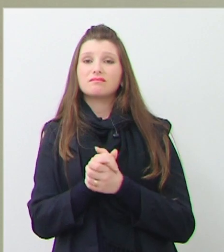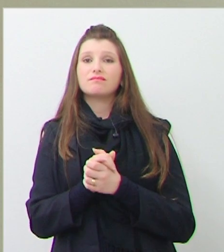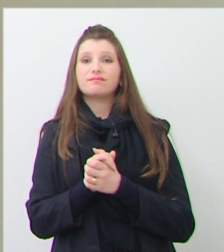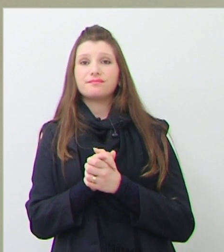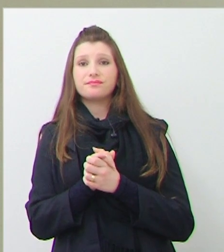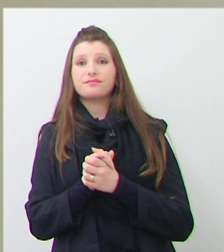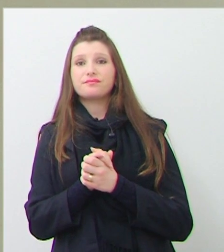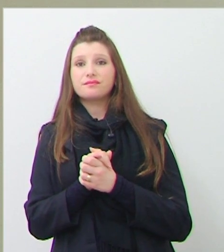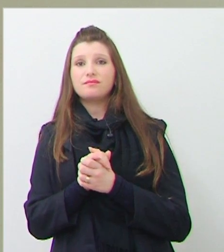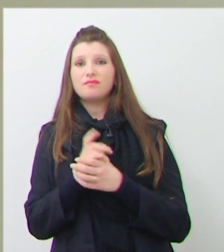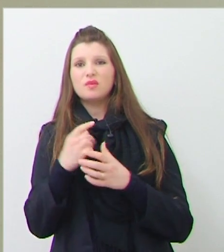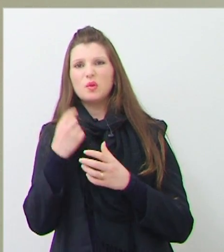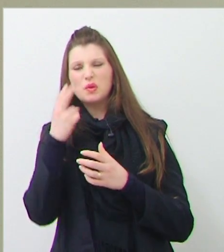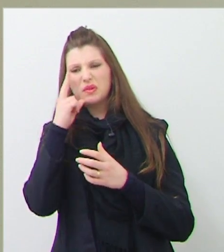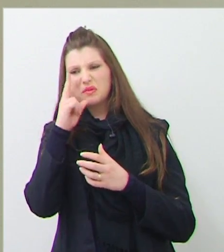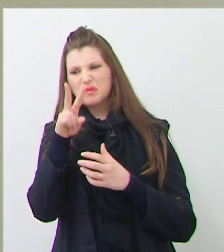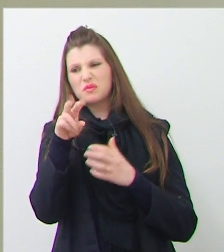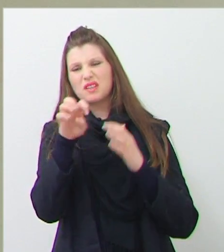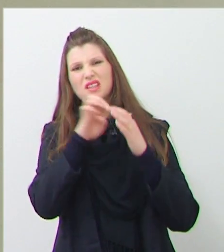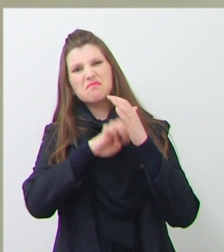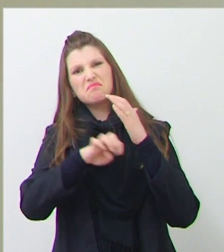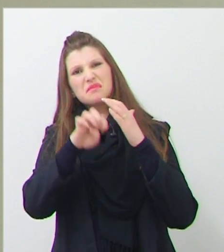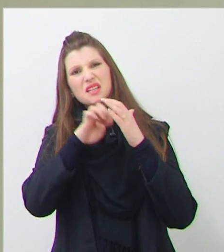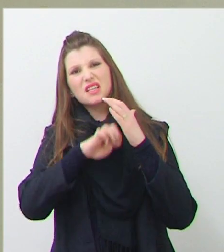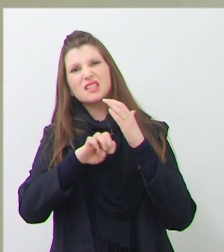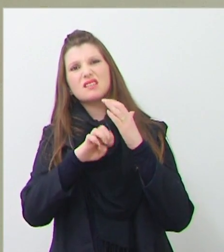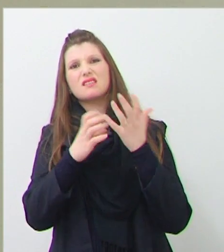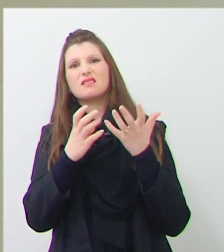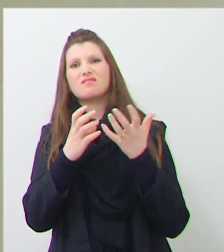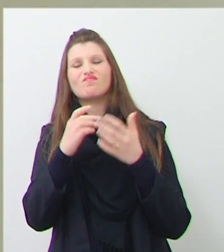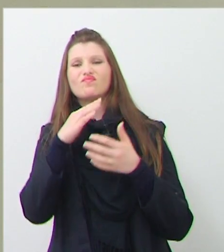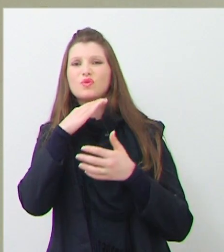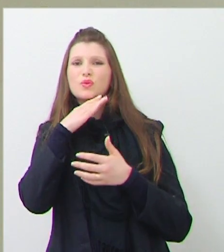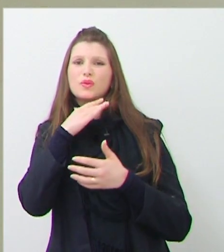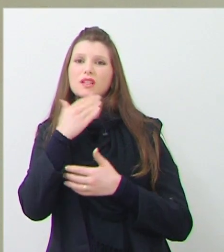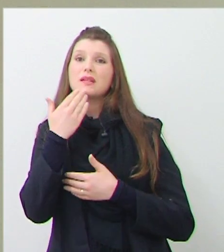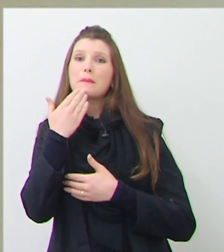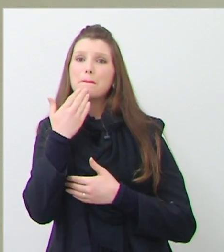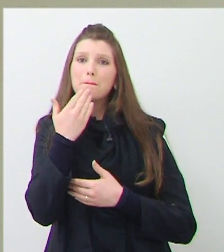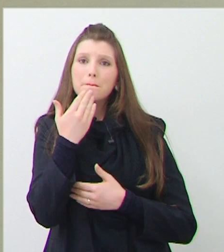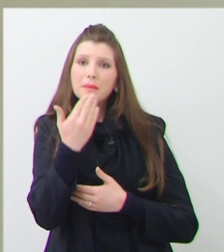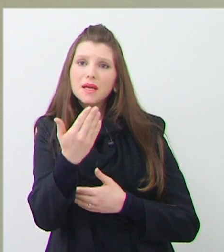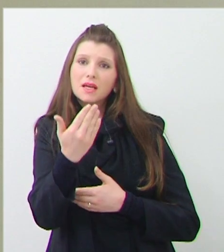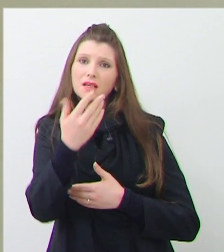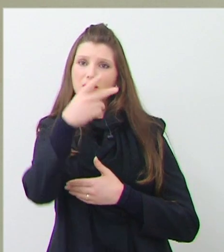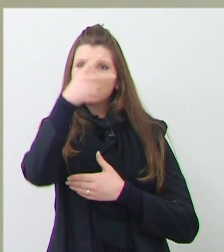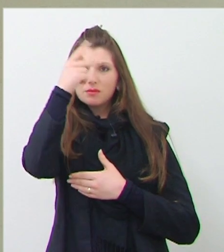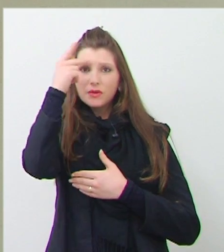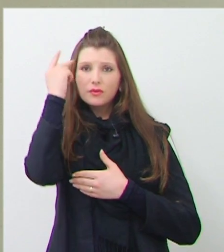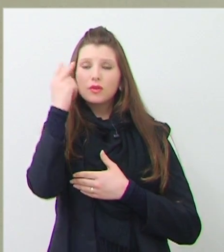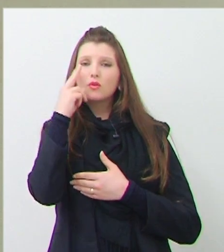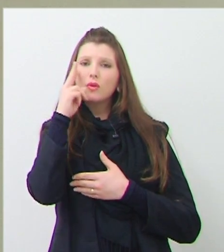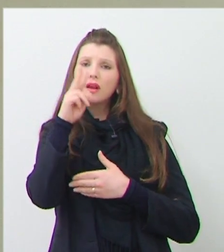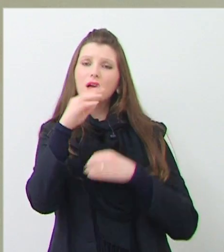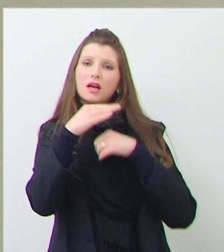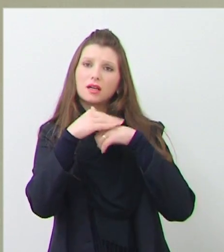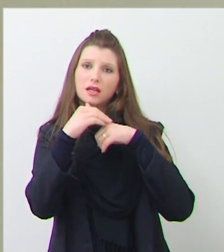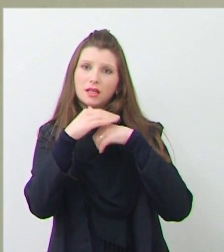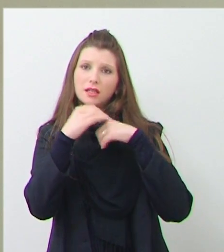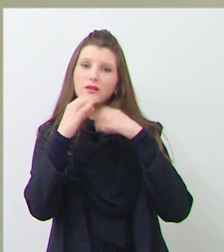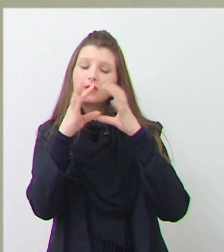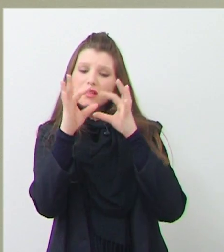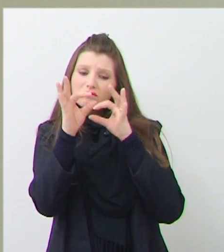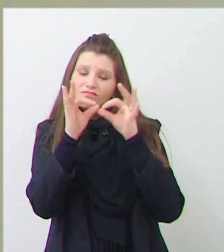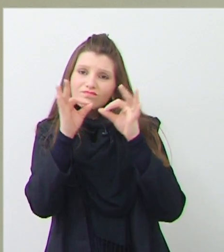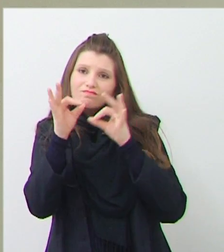Melo. Nós temos várias empresas lá com vários segmentos e o que eles pedem mais que o prefeito olhe com carinho por aquela área e faça uma